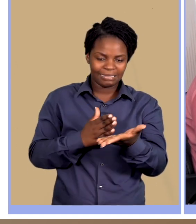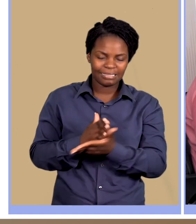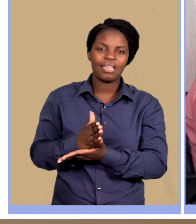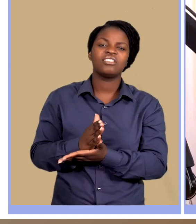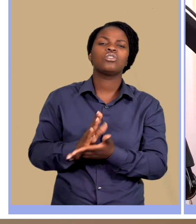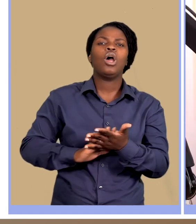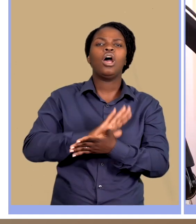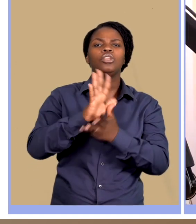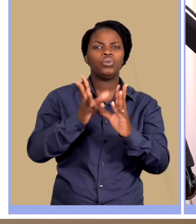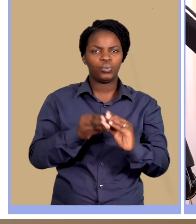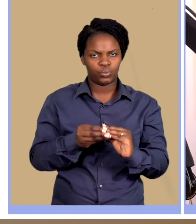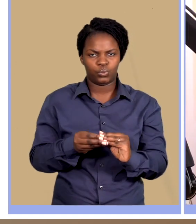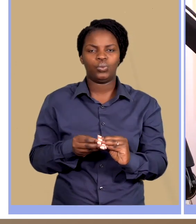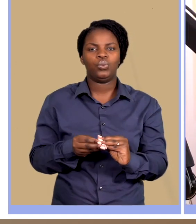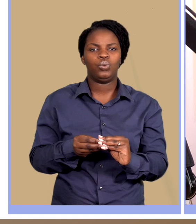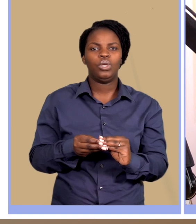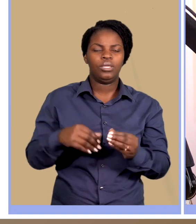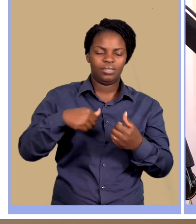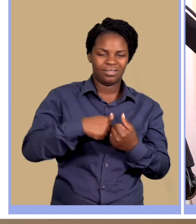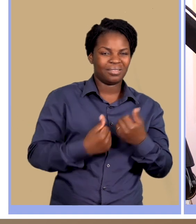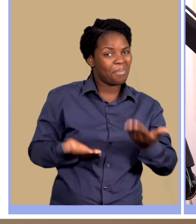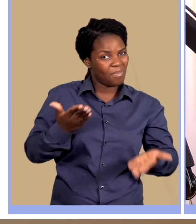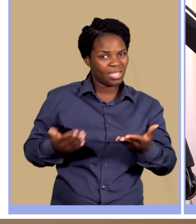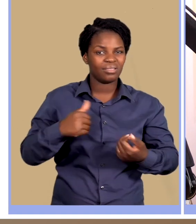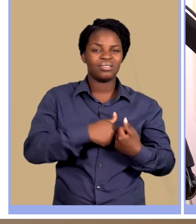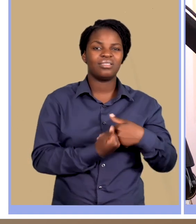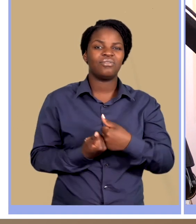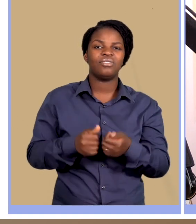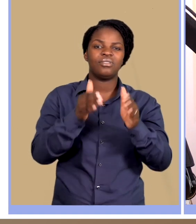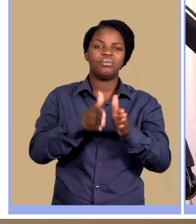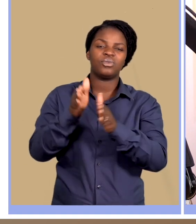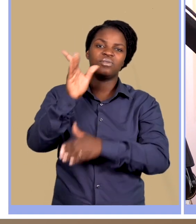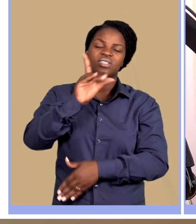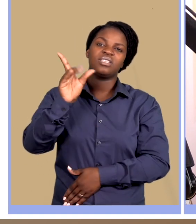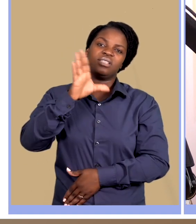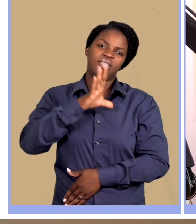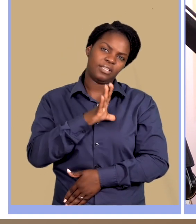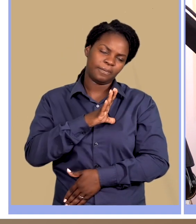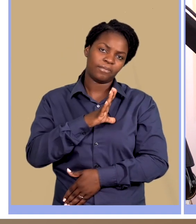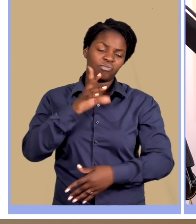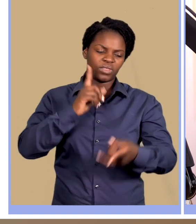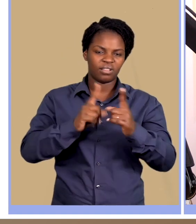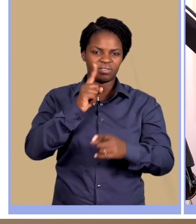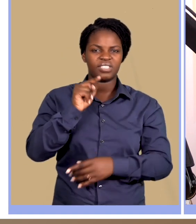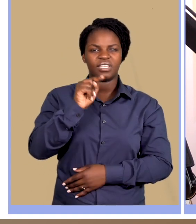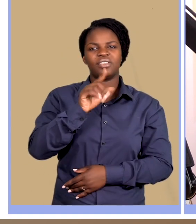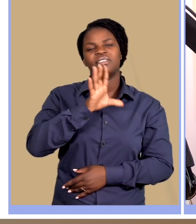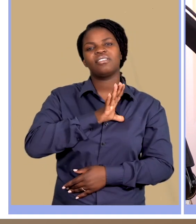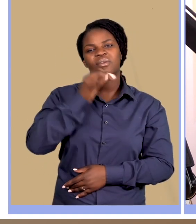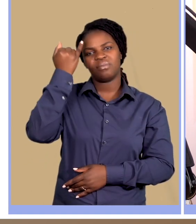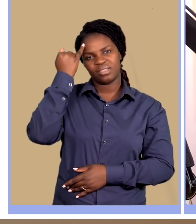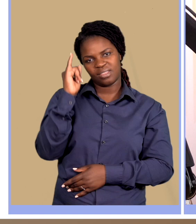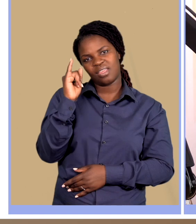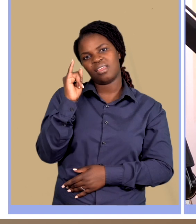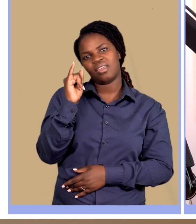com deficiência têm. Então, penso que fica aqui uma dica muito importante. As leis existem, aliás, ao nível